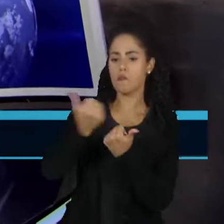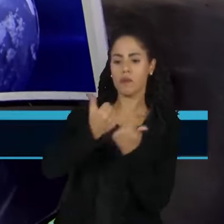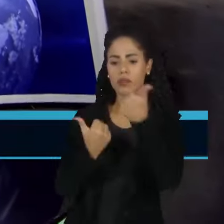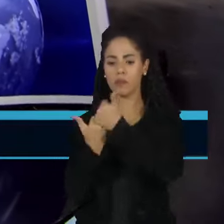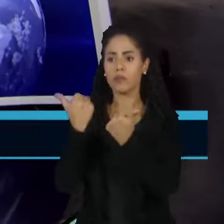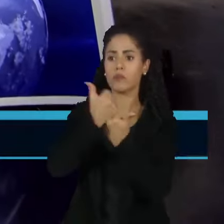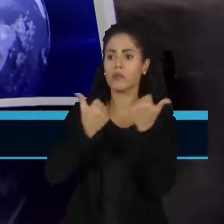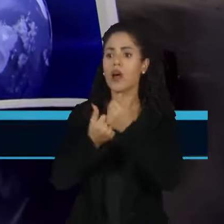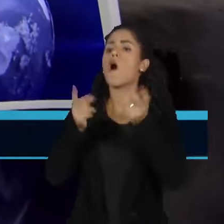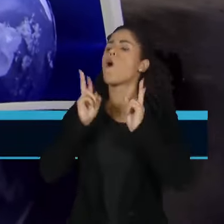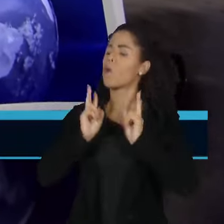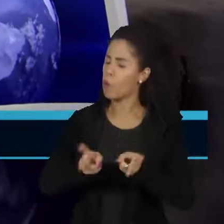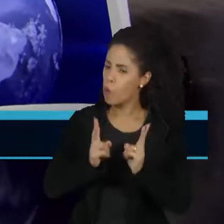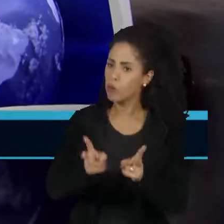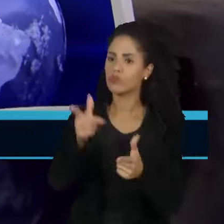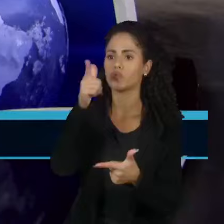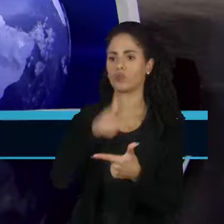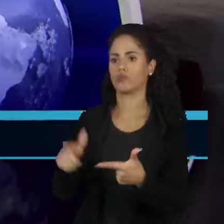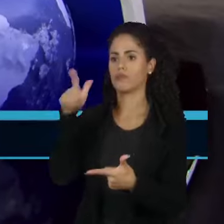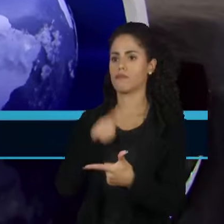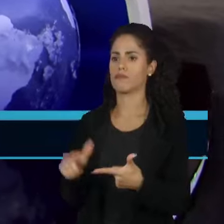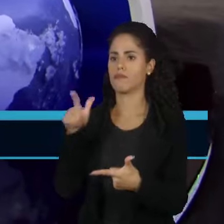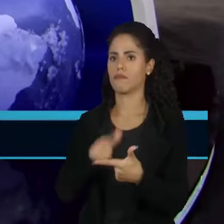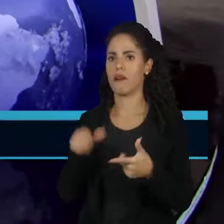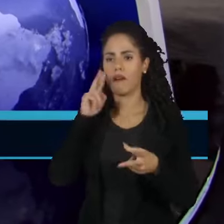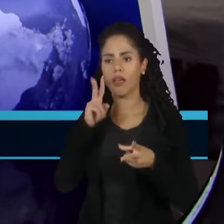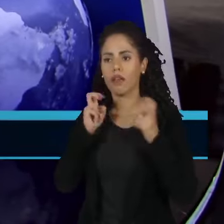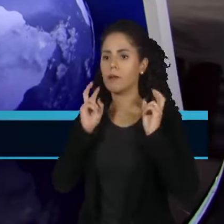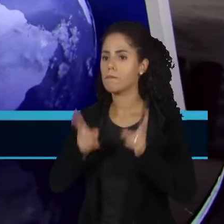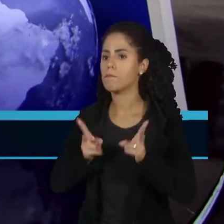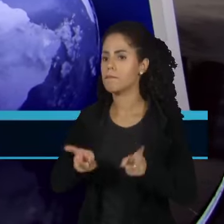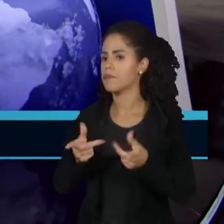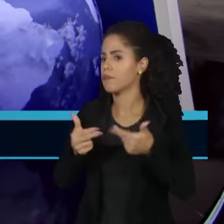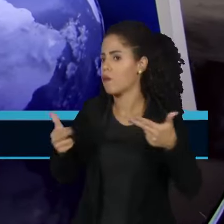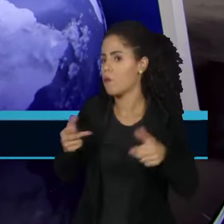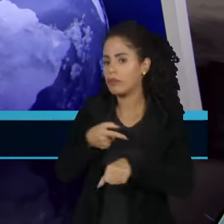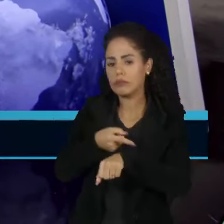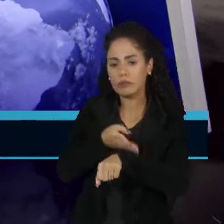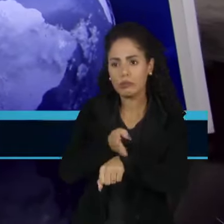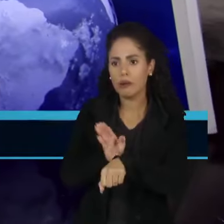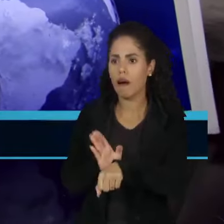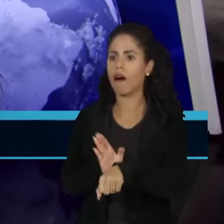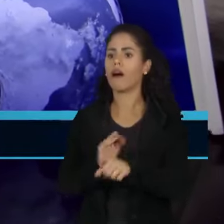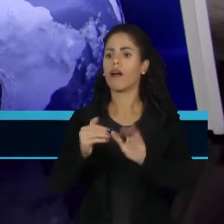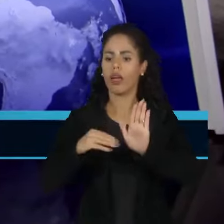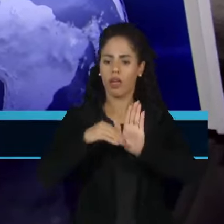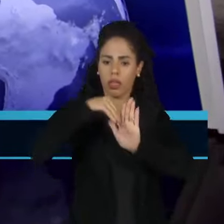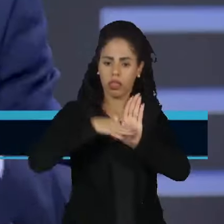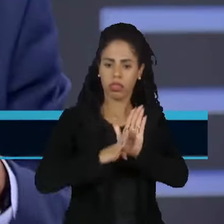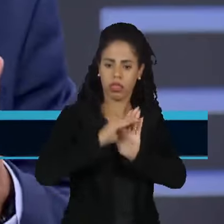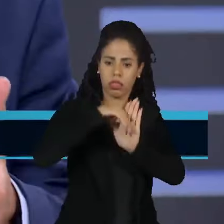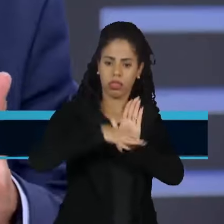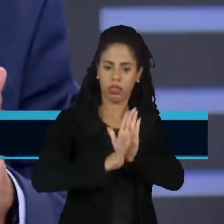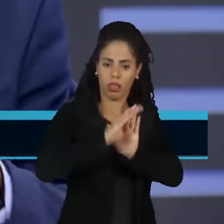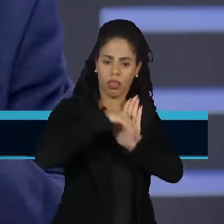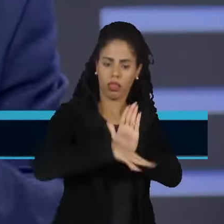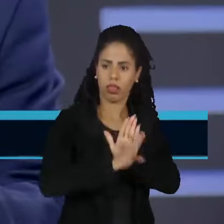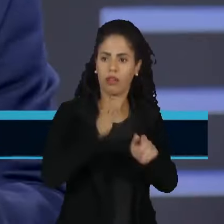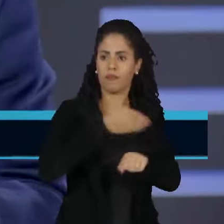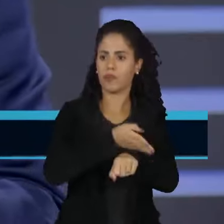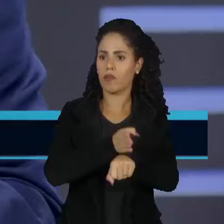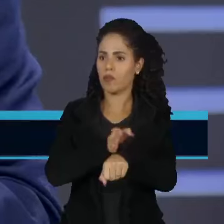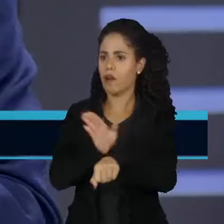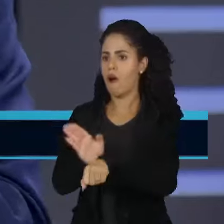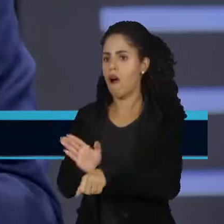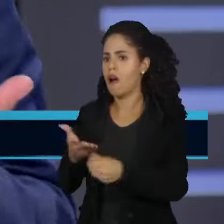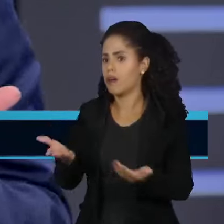governo, diferentes orientações políticas e a gente assiste a mesma coisa. Oscila o valor da empresa e perdem-se